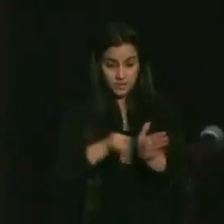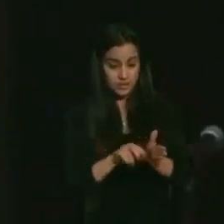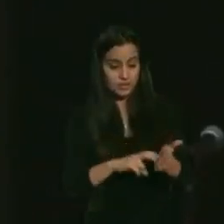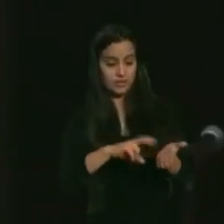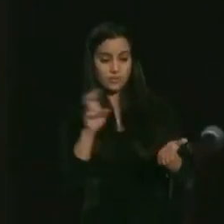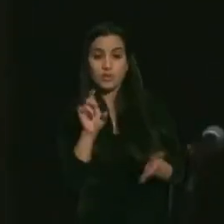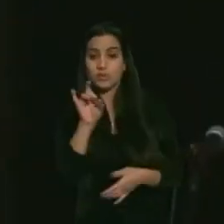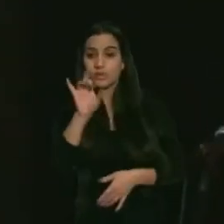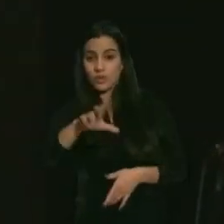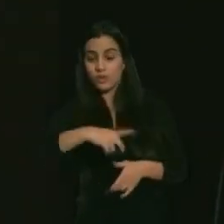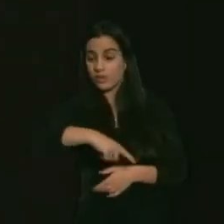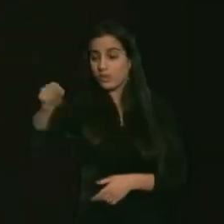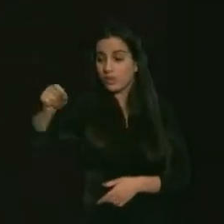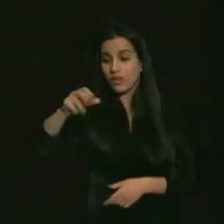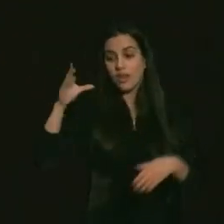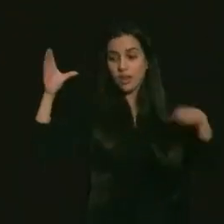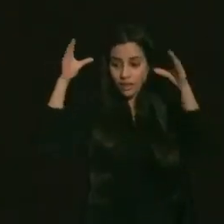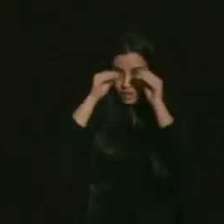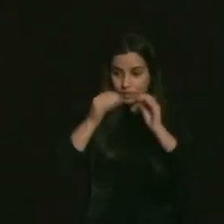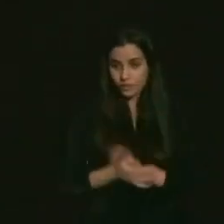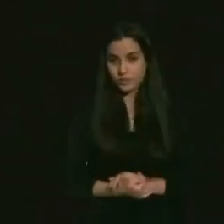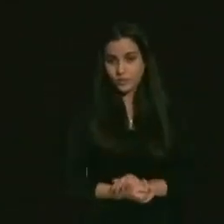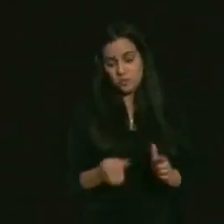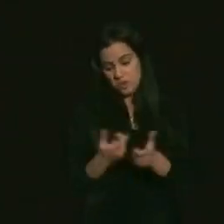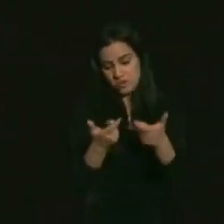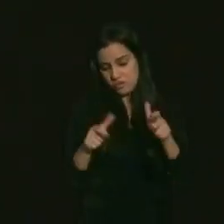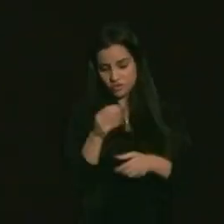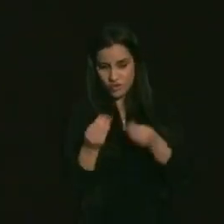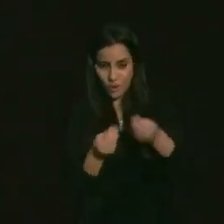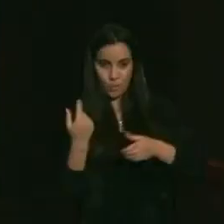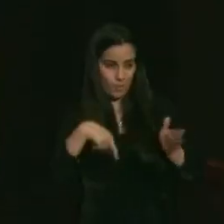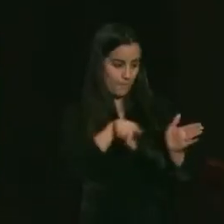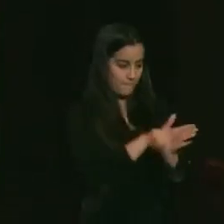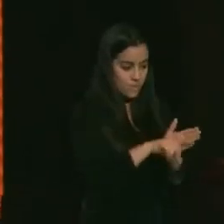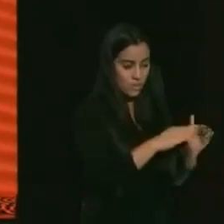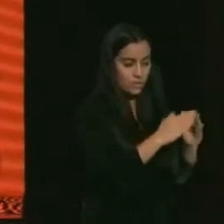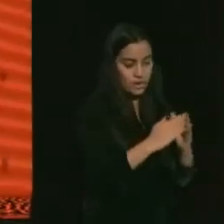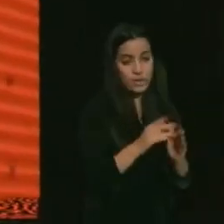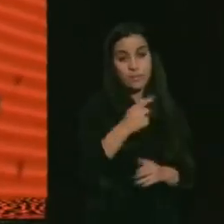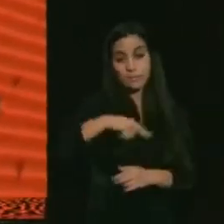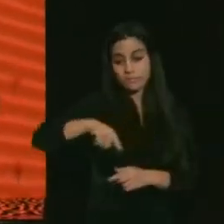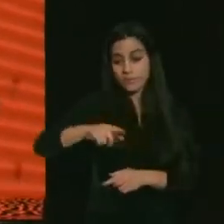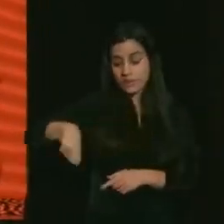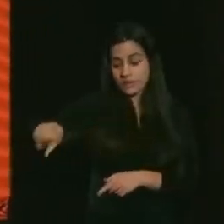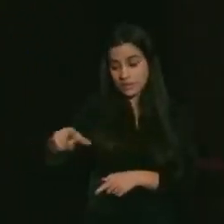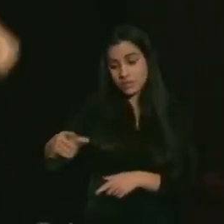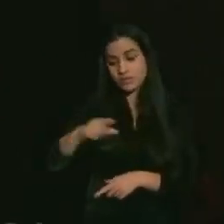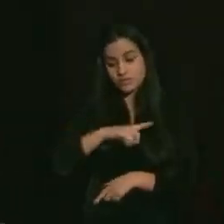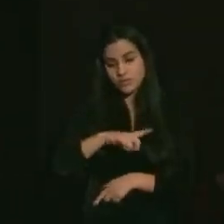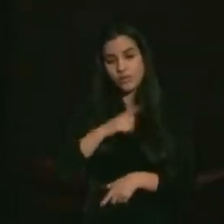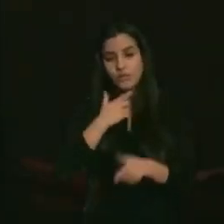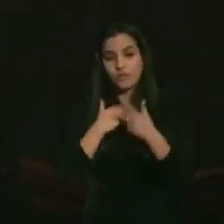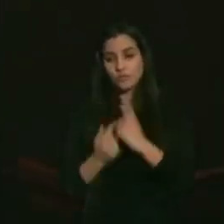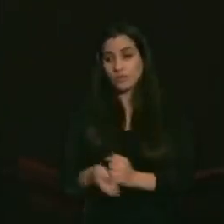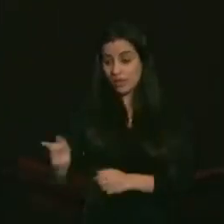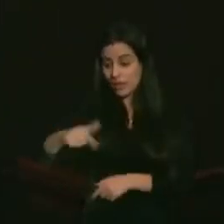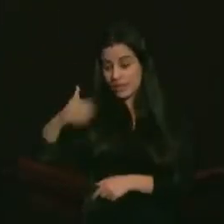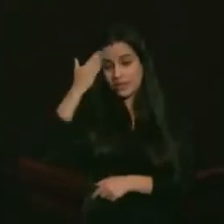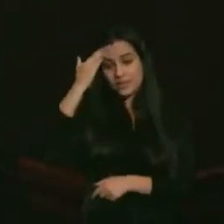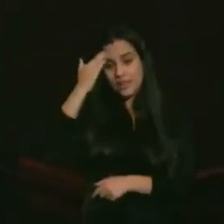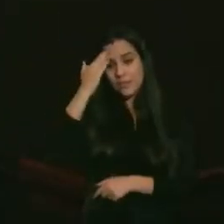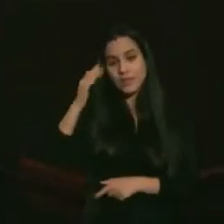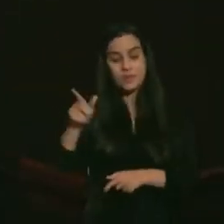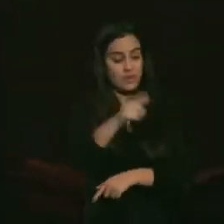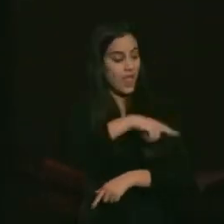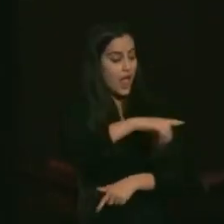só saíam de noite, porque não dava para voltar para casa, mas eles estavam com fome. E eles sabiam que na casa do Pai